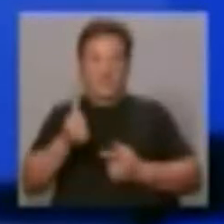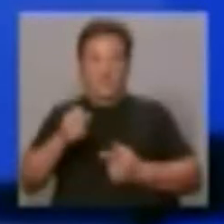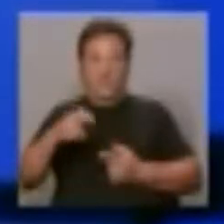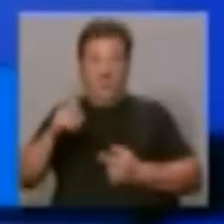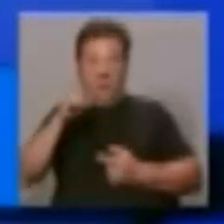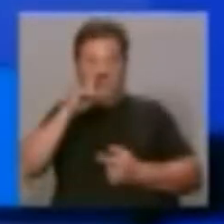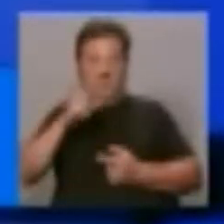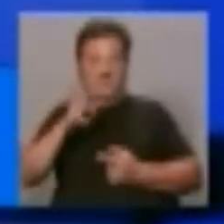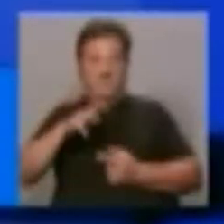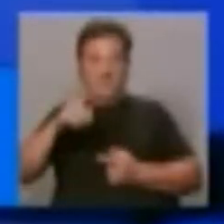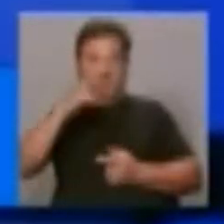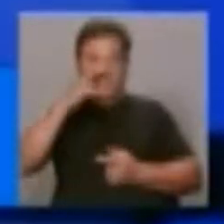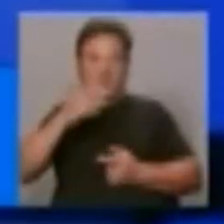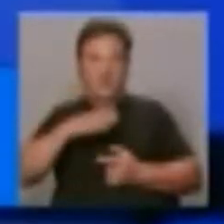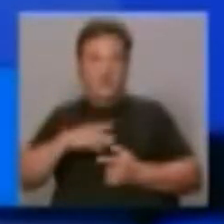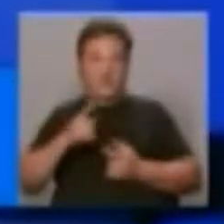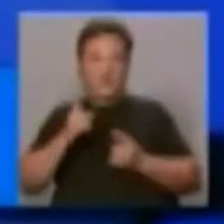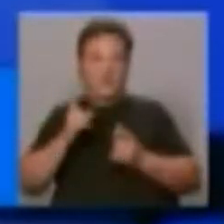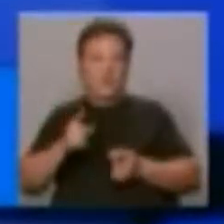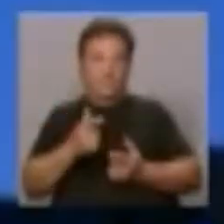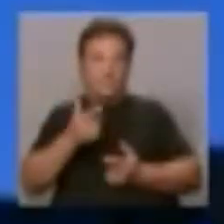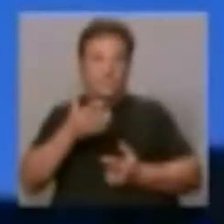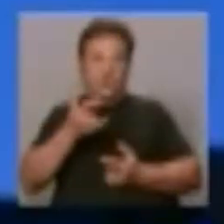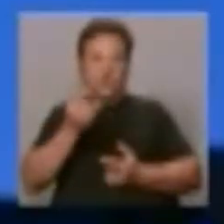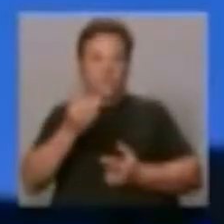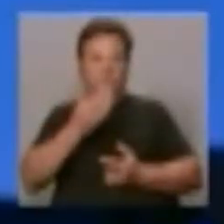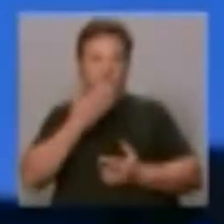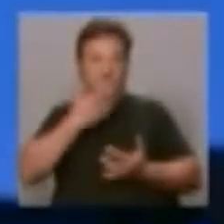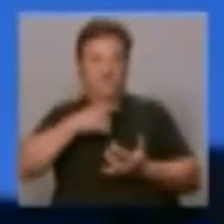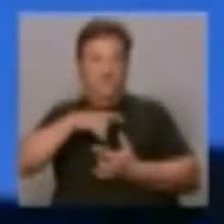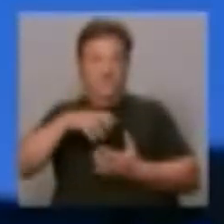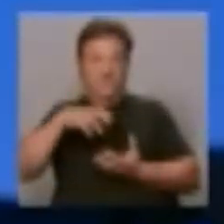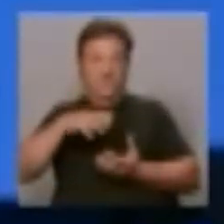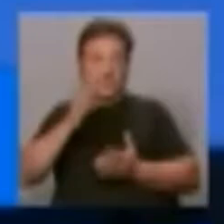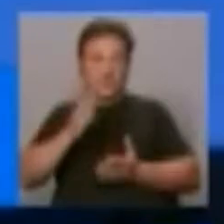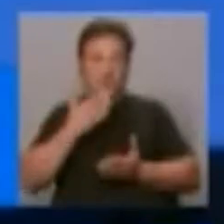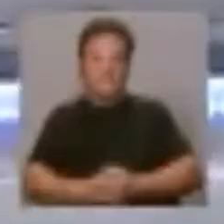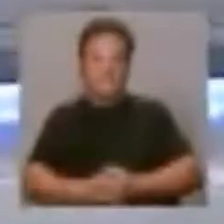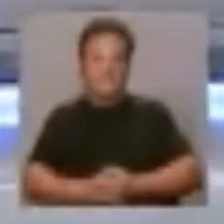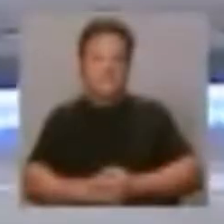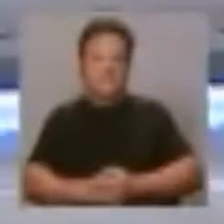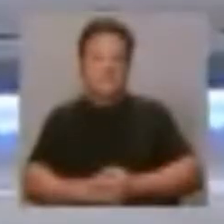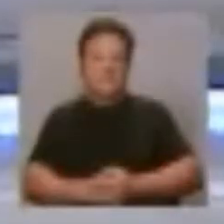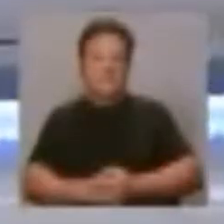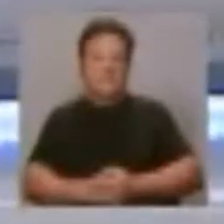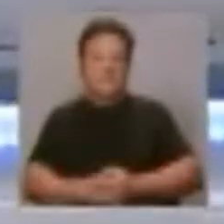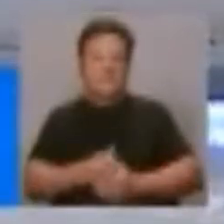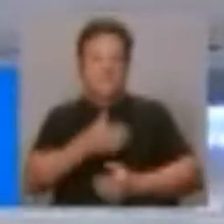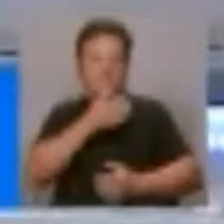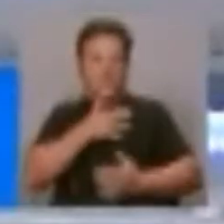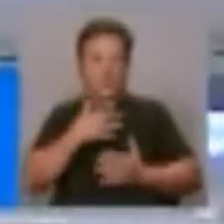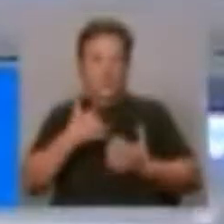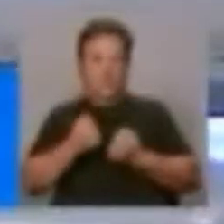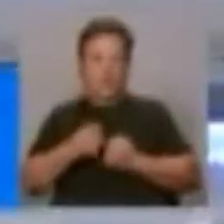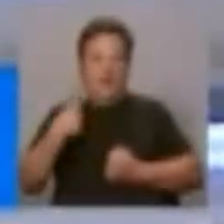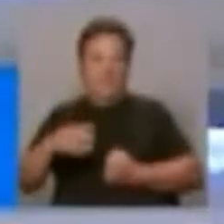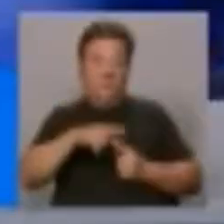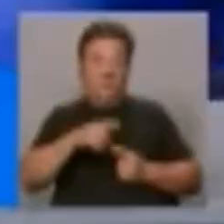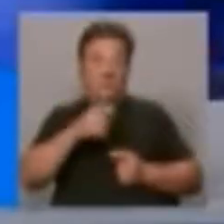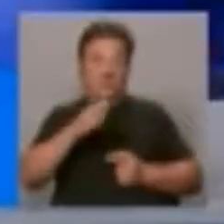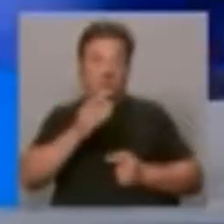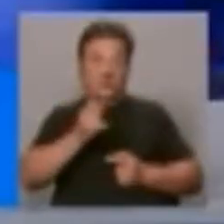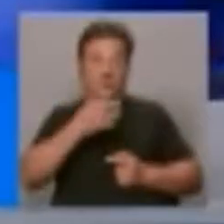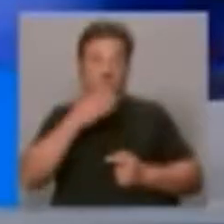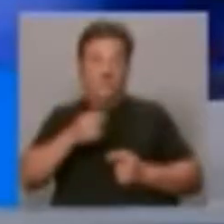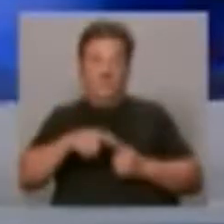Alemanha, milhares de pessoas querem que seja proibido o carro. Pelo menos 19 vítimas mortais. O Benfica joga amanhã em Guimarães. Rui